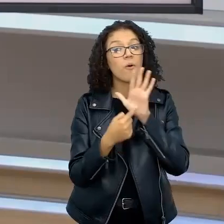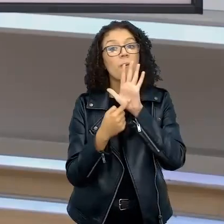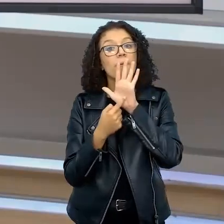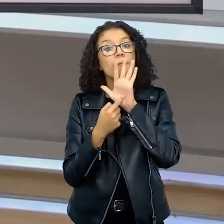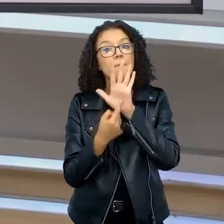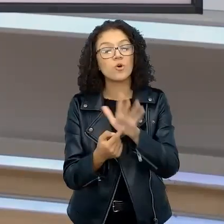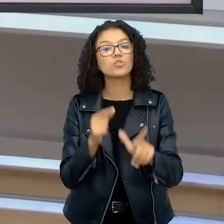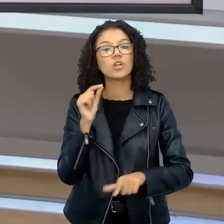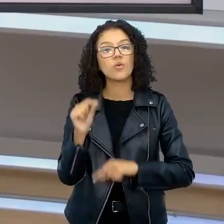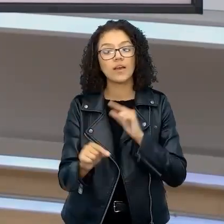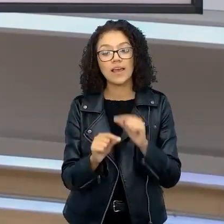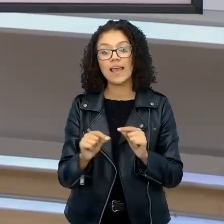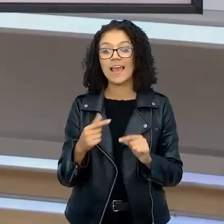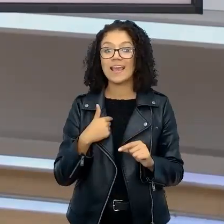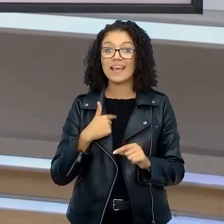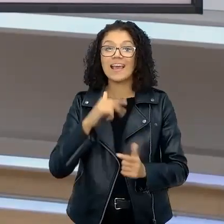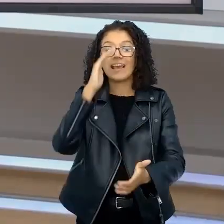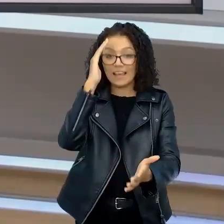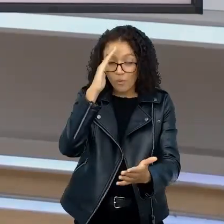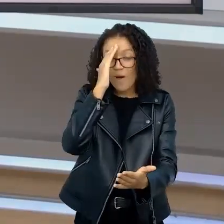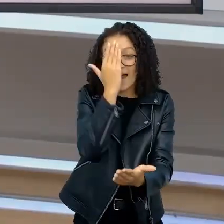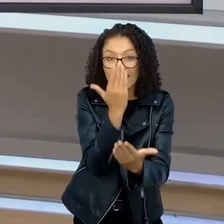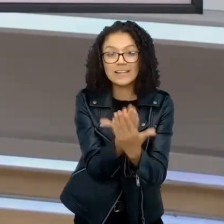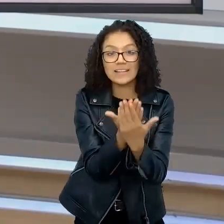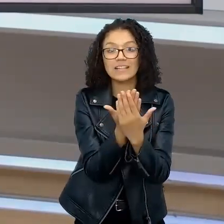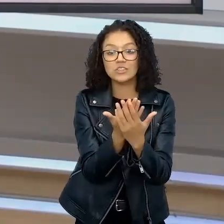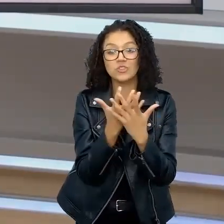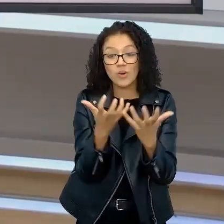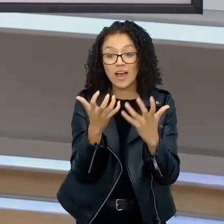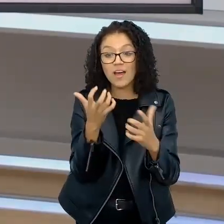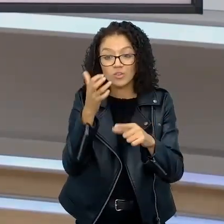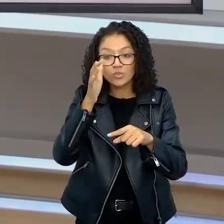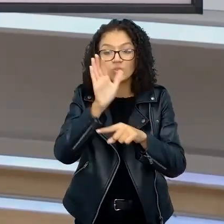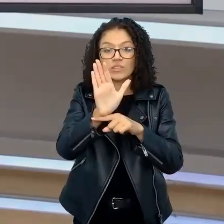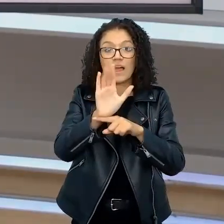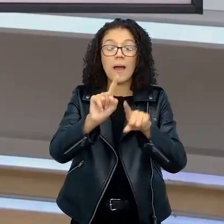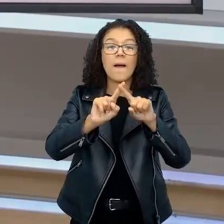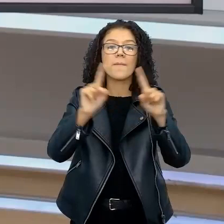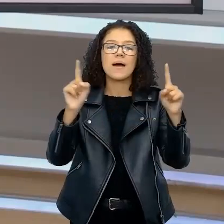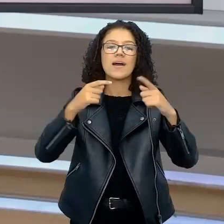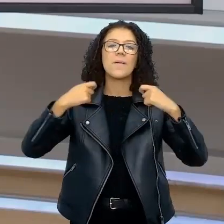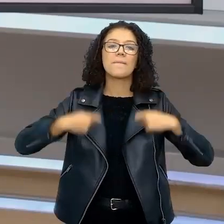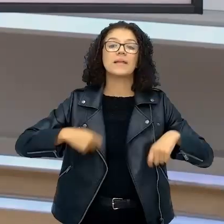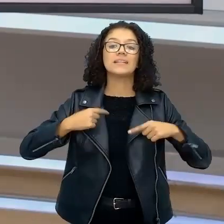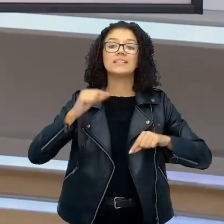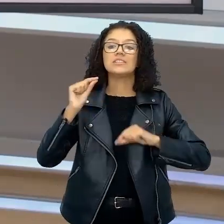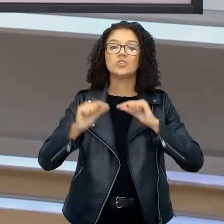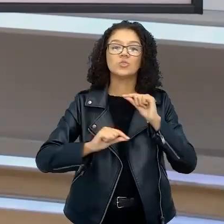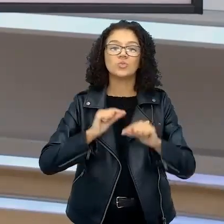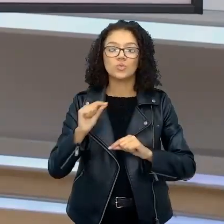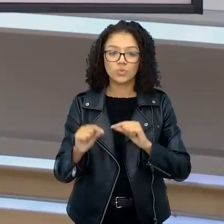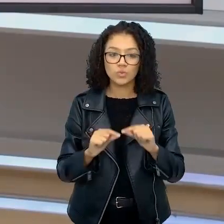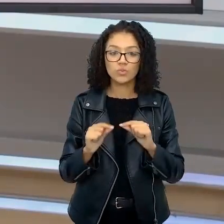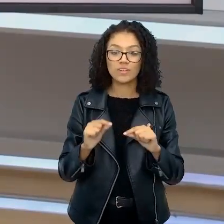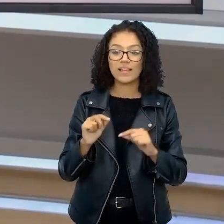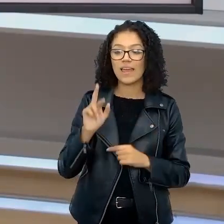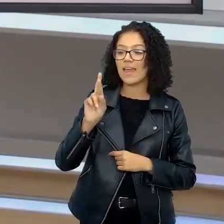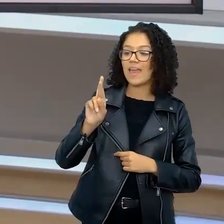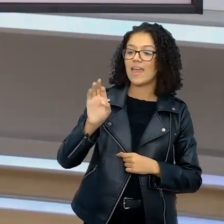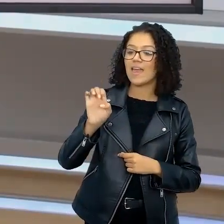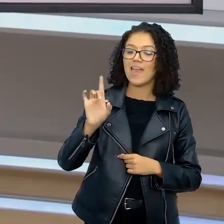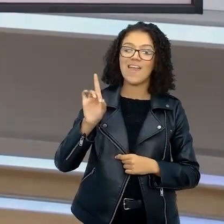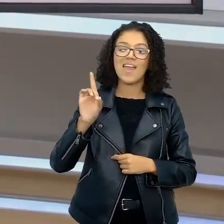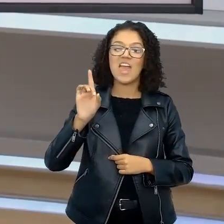você acredita, que você quer ajudá-la, mas que para você ajudá-la, você precisa acionar uma rede, que é a rede de